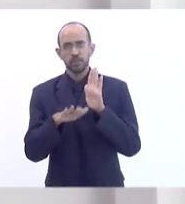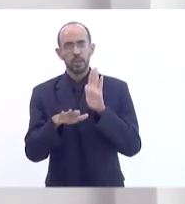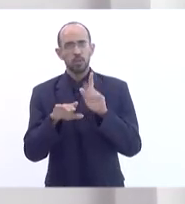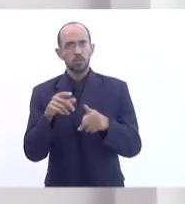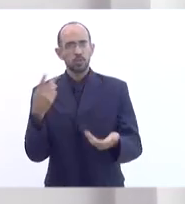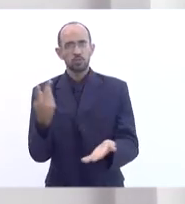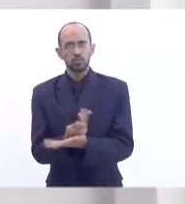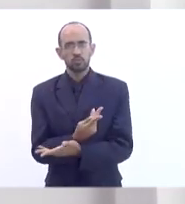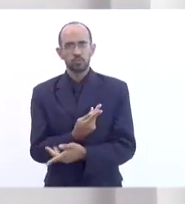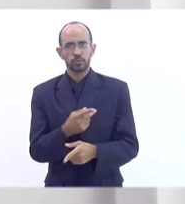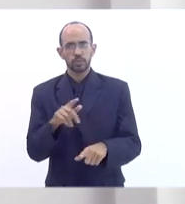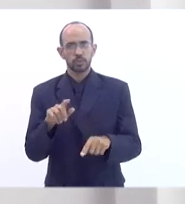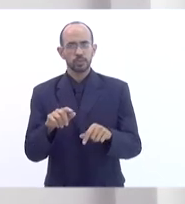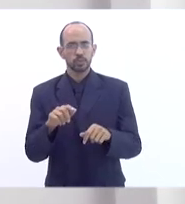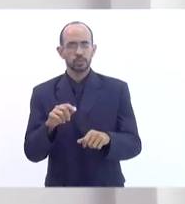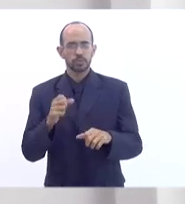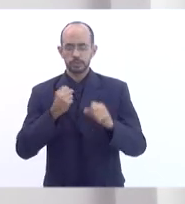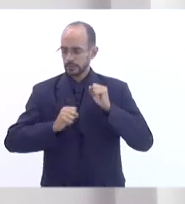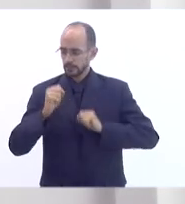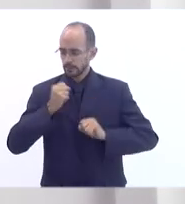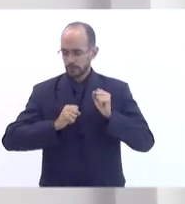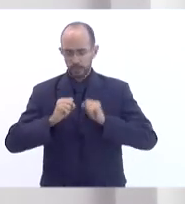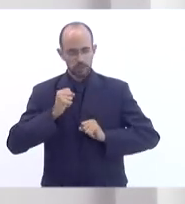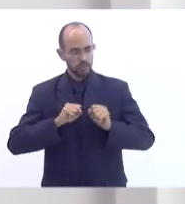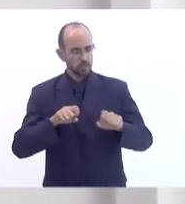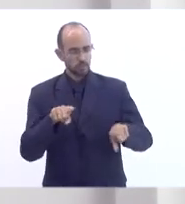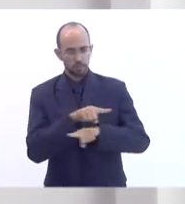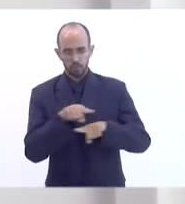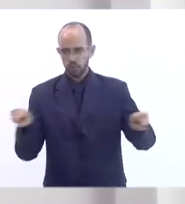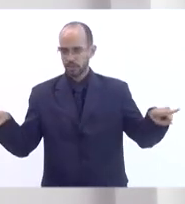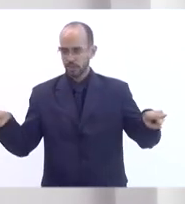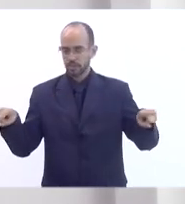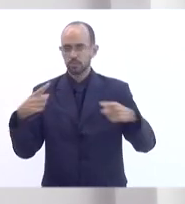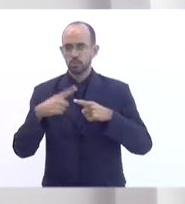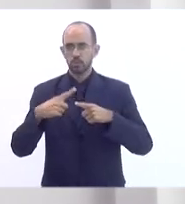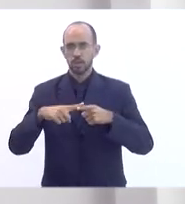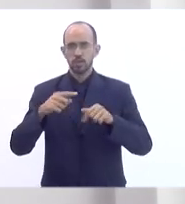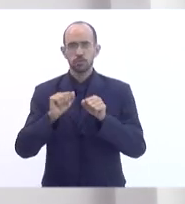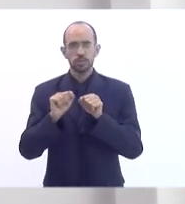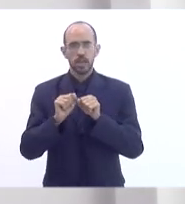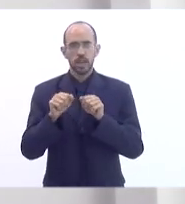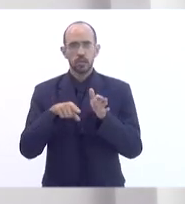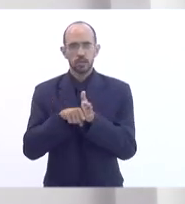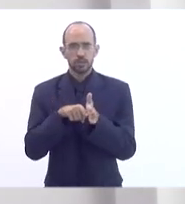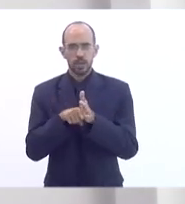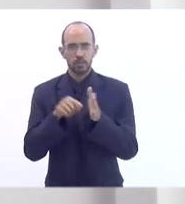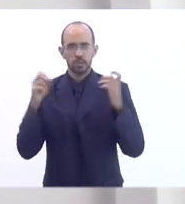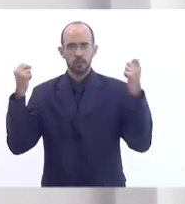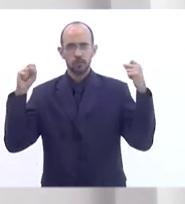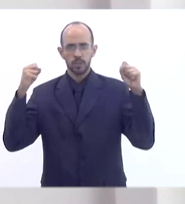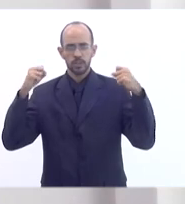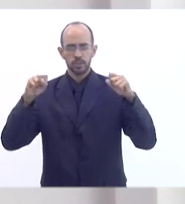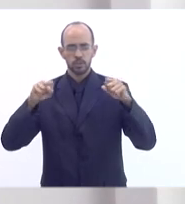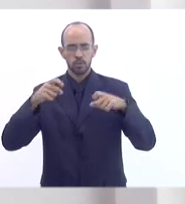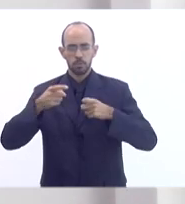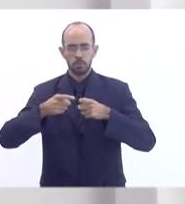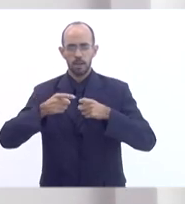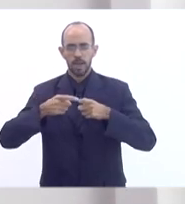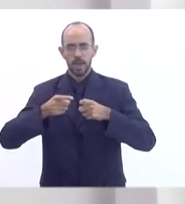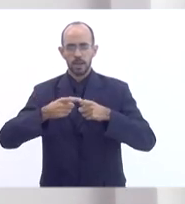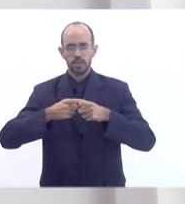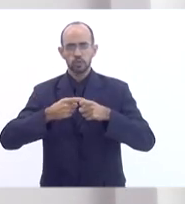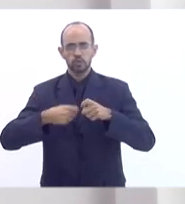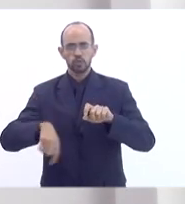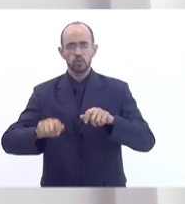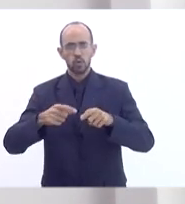traz mais assim indignação para os senhores né porque fizeram o exame físico fizeram exame médico